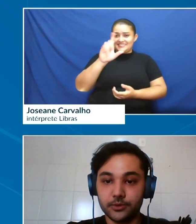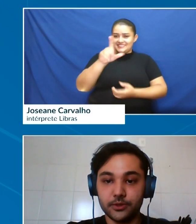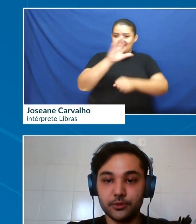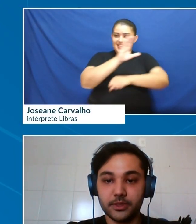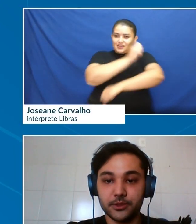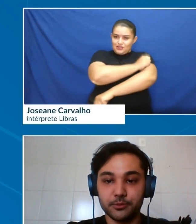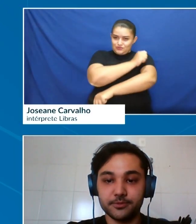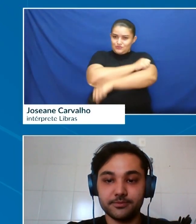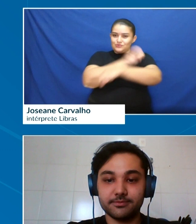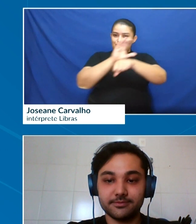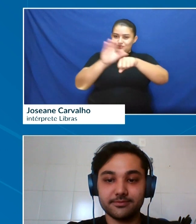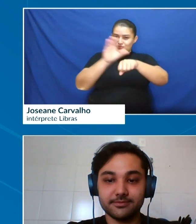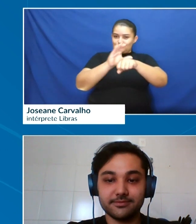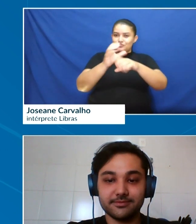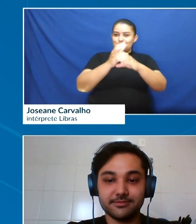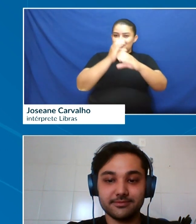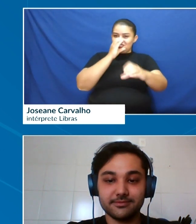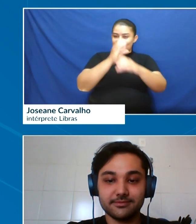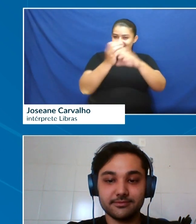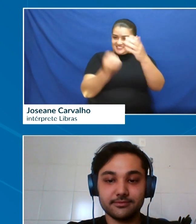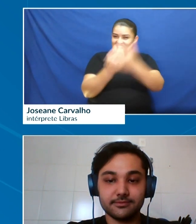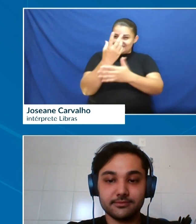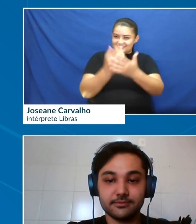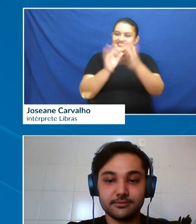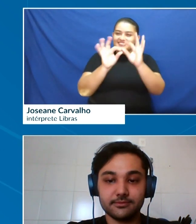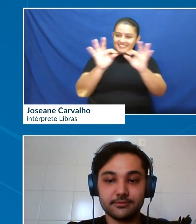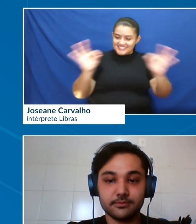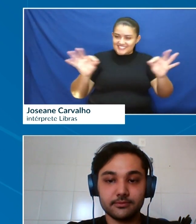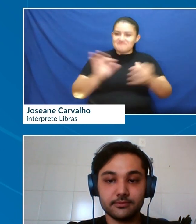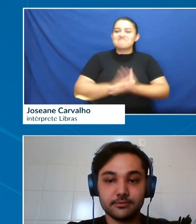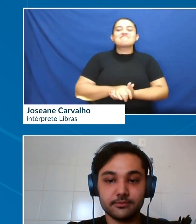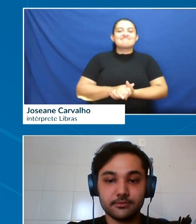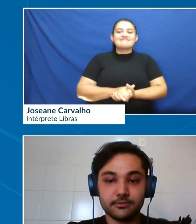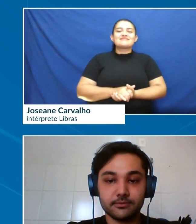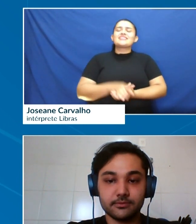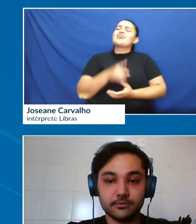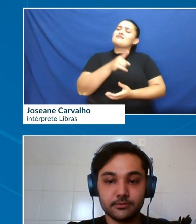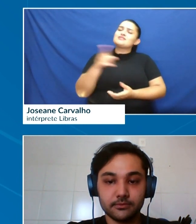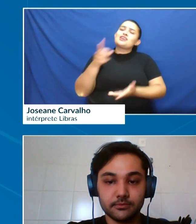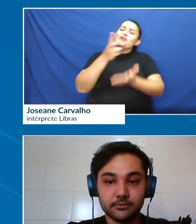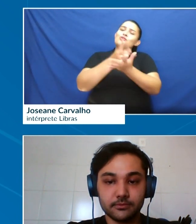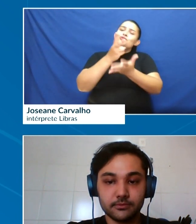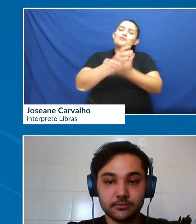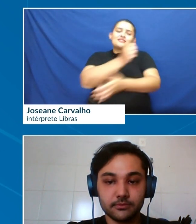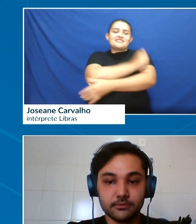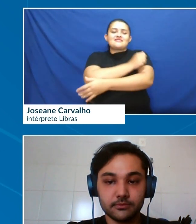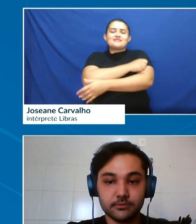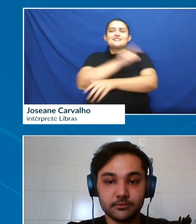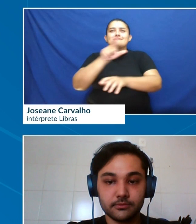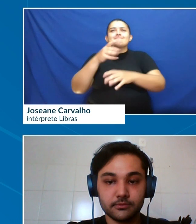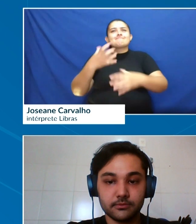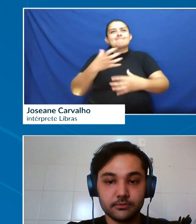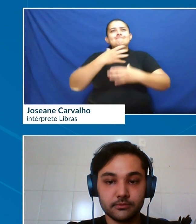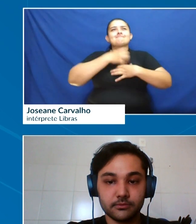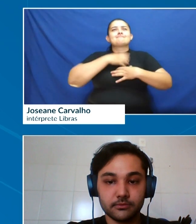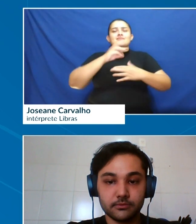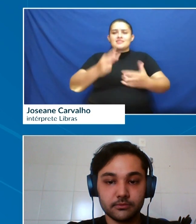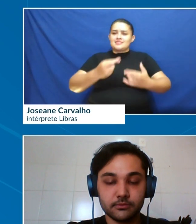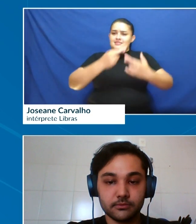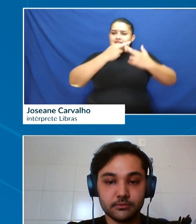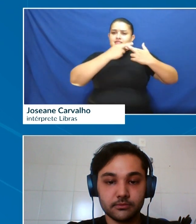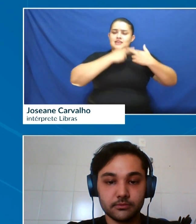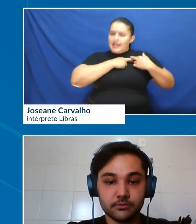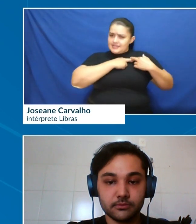correto? Isso mesmo. Isso, né? Enquanto ainda estudante, de certa forma, você se sente um pouco responsável por